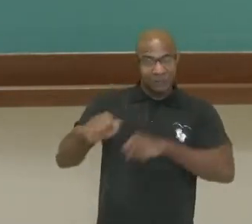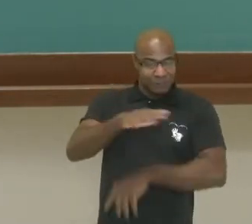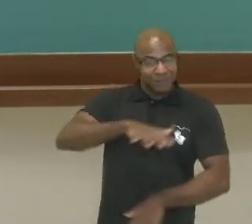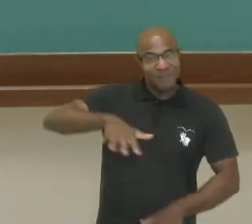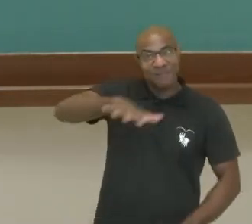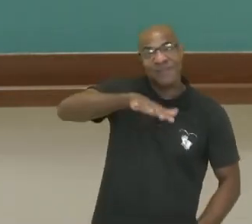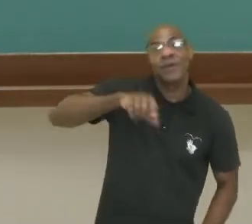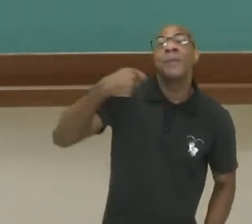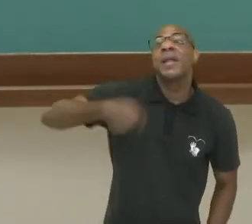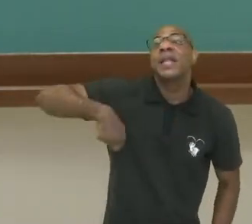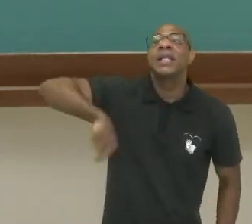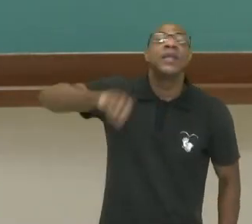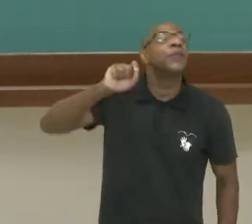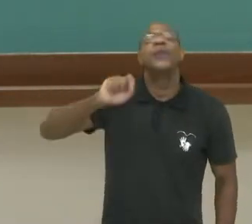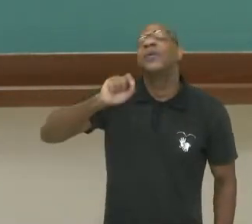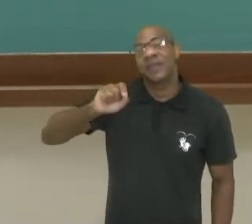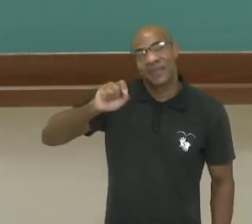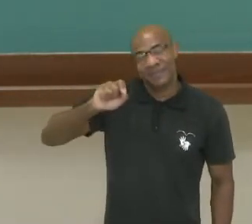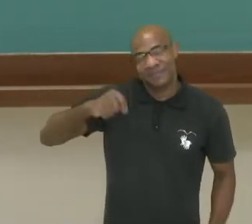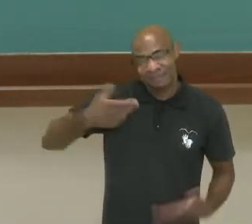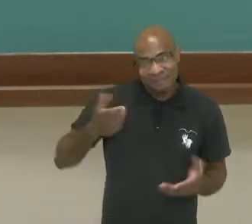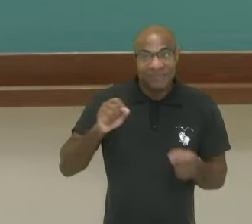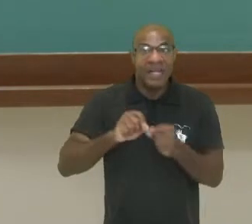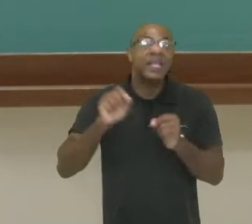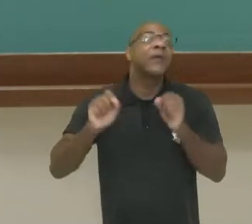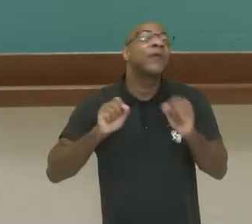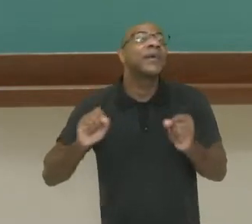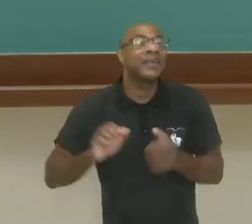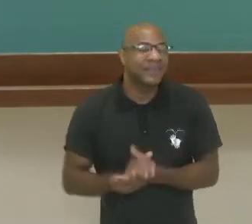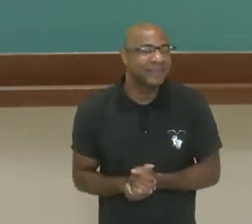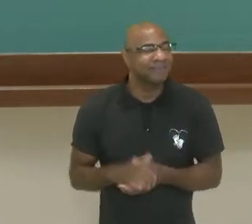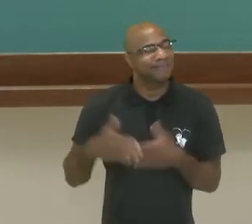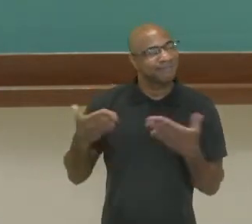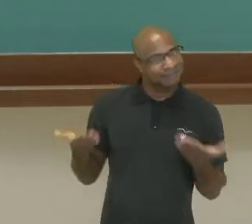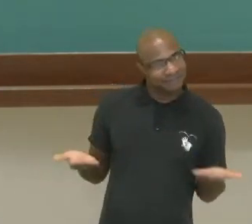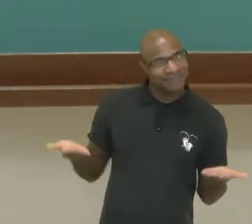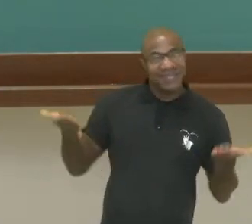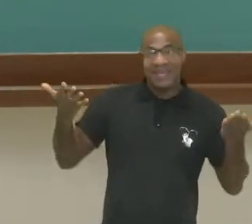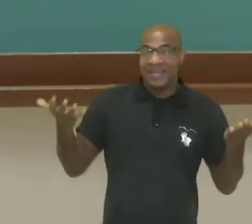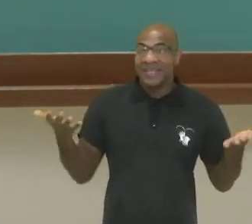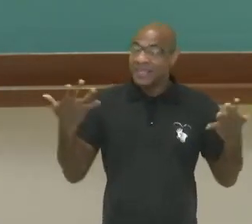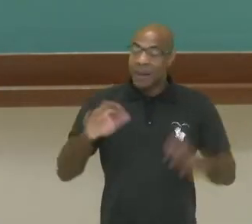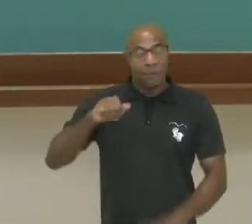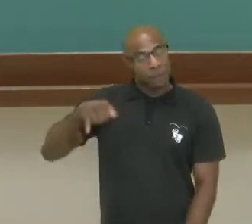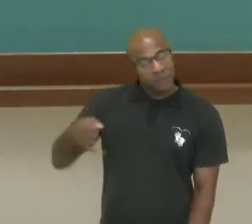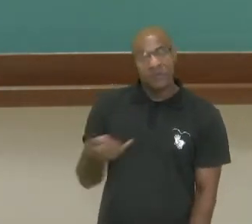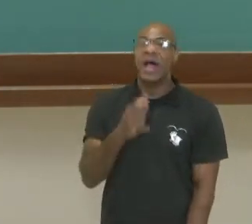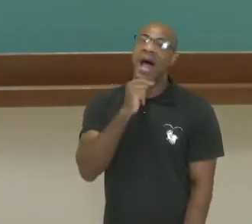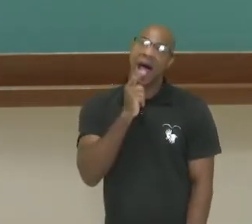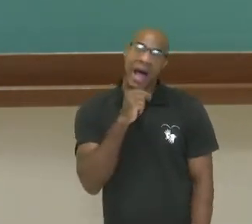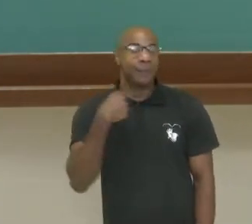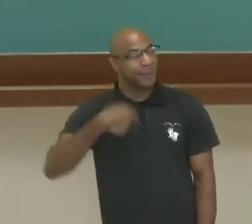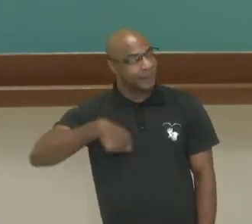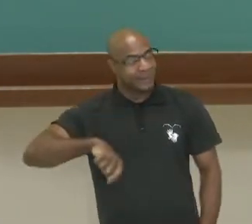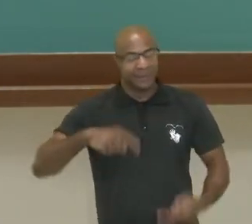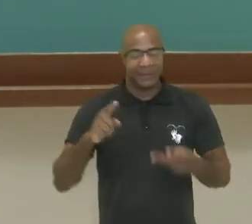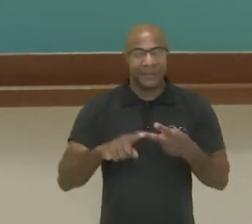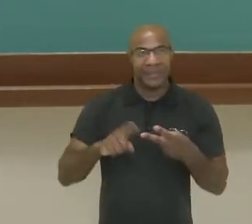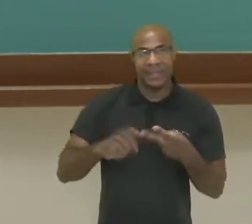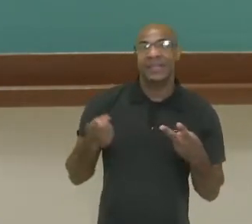o que é preciso contextualizar aqui? Se a questão do reaproveitamento da água,